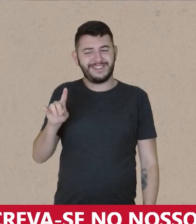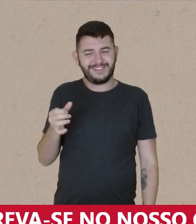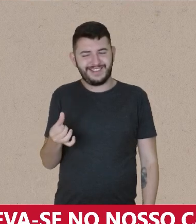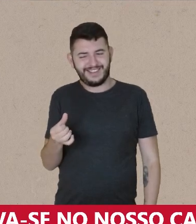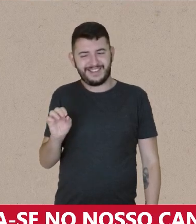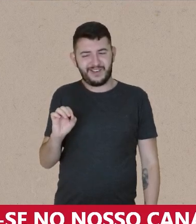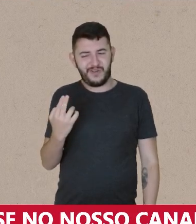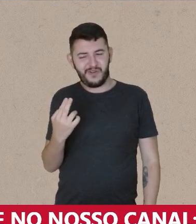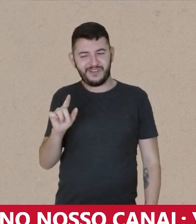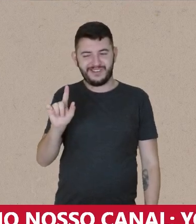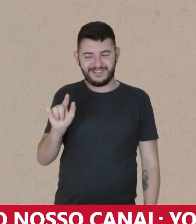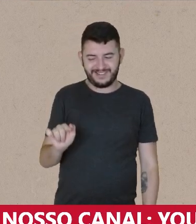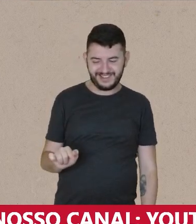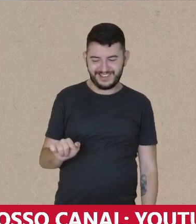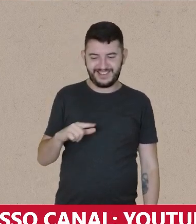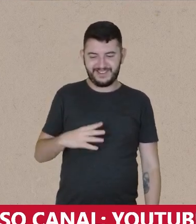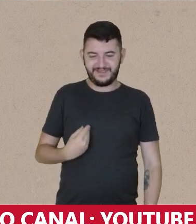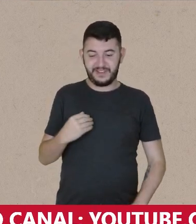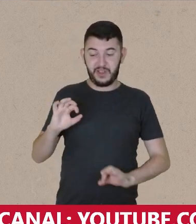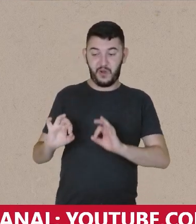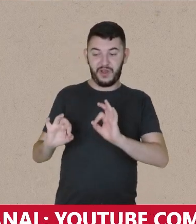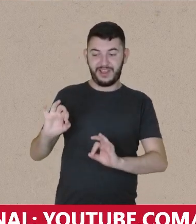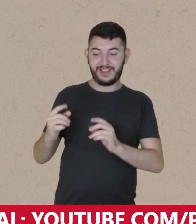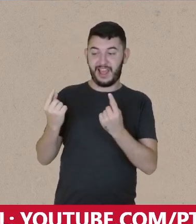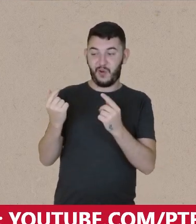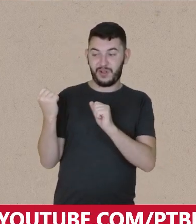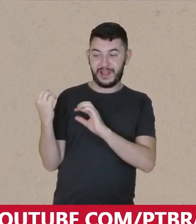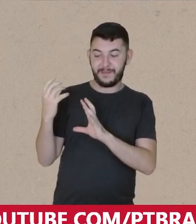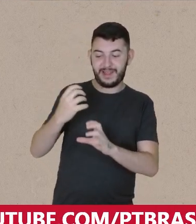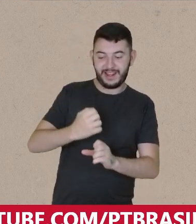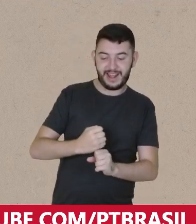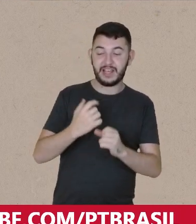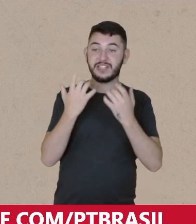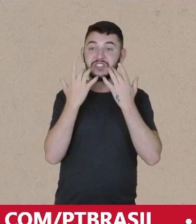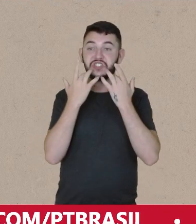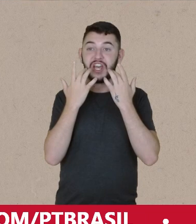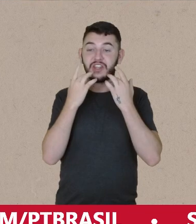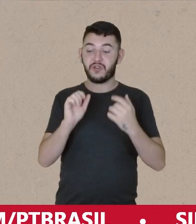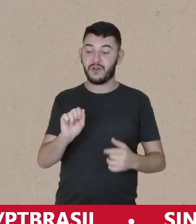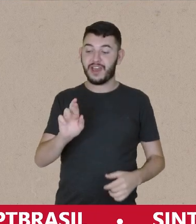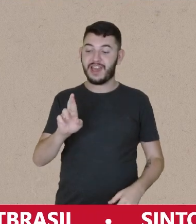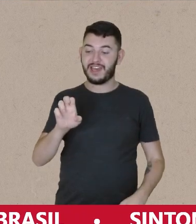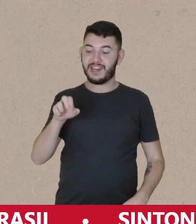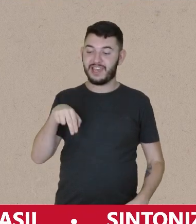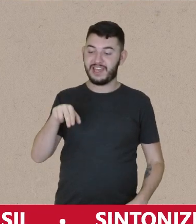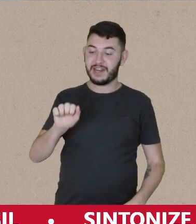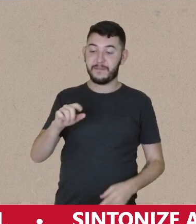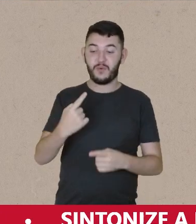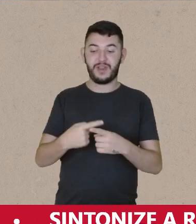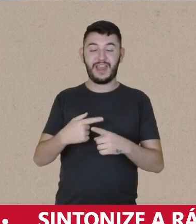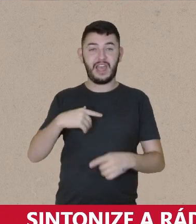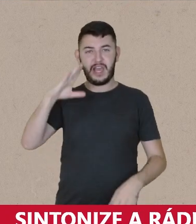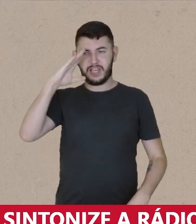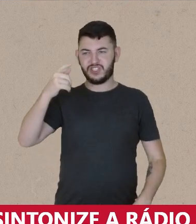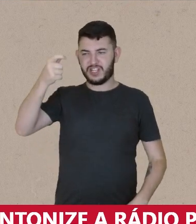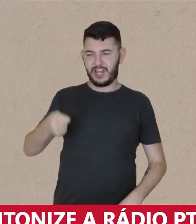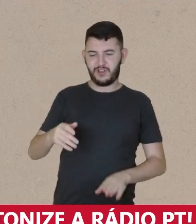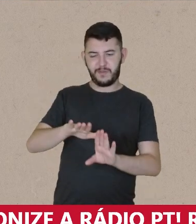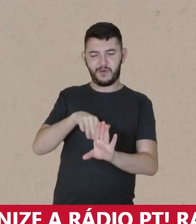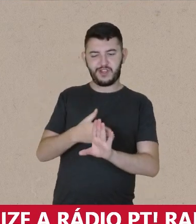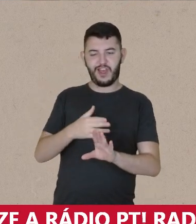Eu fui organizar a contabilidade do Teatro de Arena, porque a ditadura queria fechar o Teatro de Arena, arrumou